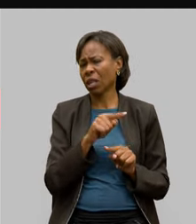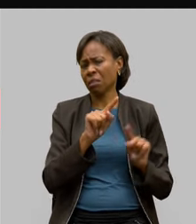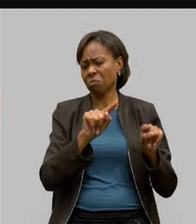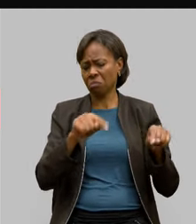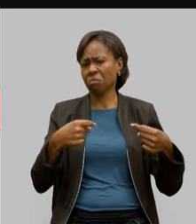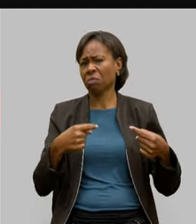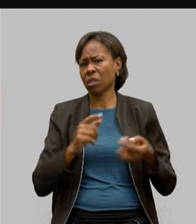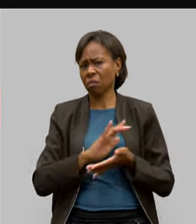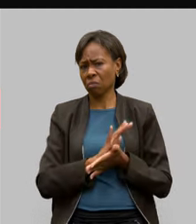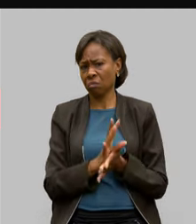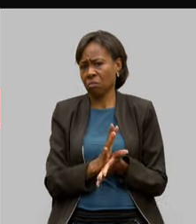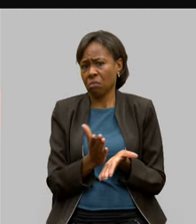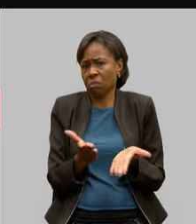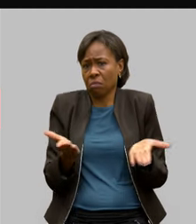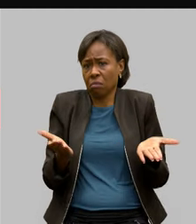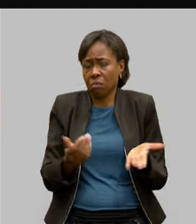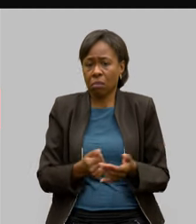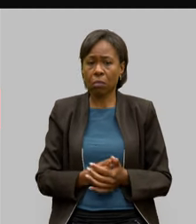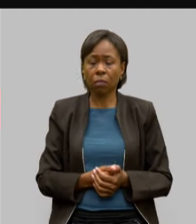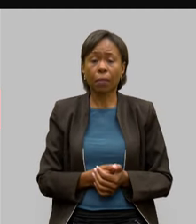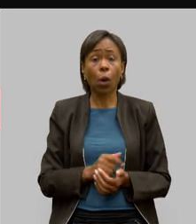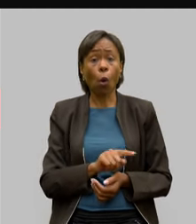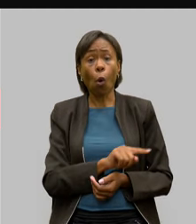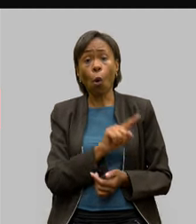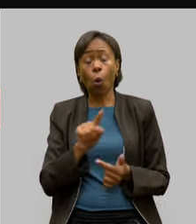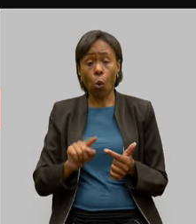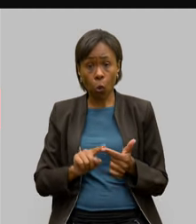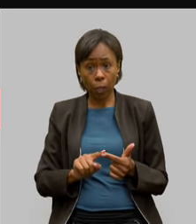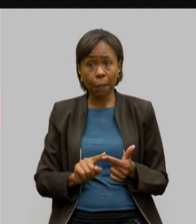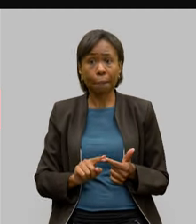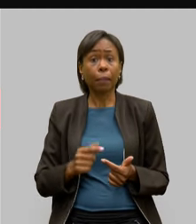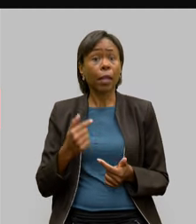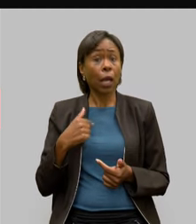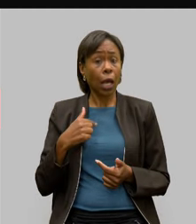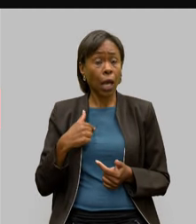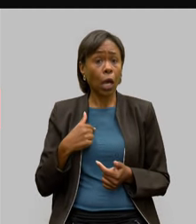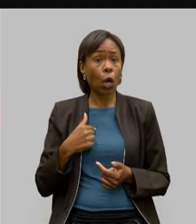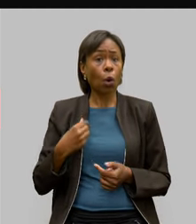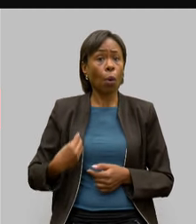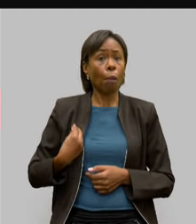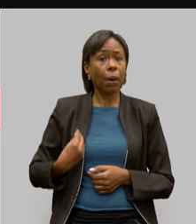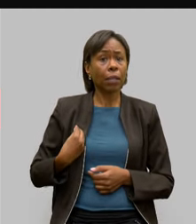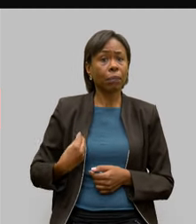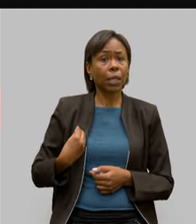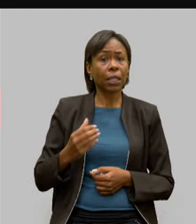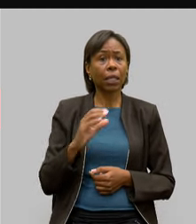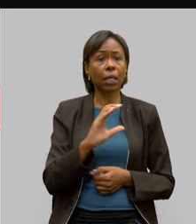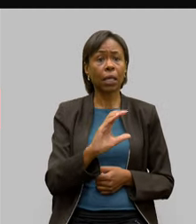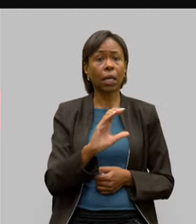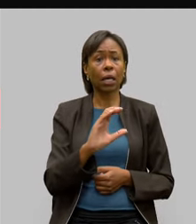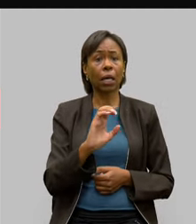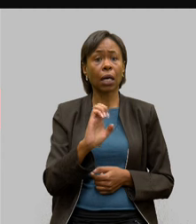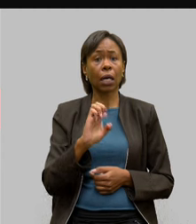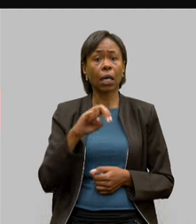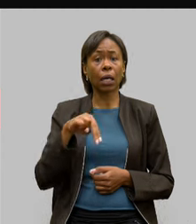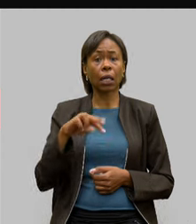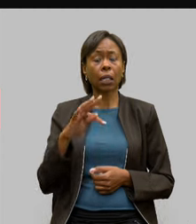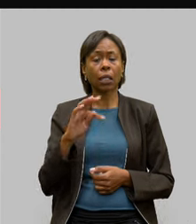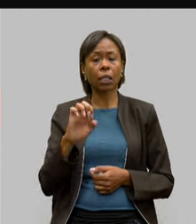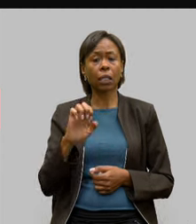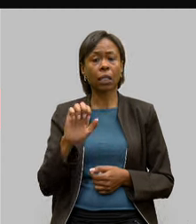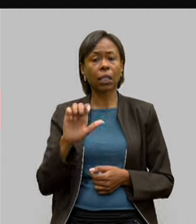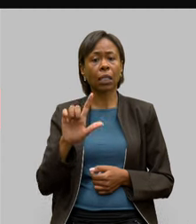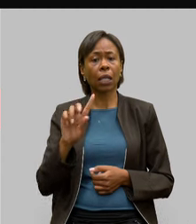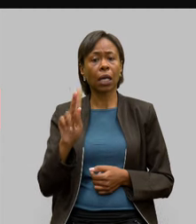preconceito eh uma outra coisa também eu participei do centelha um tempo atrás a a pap Mig tem uma